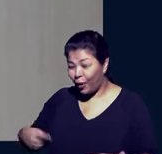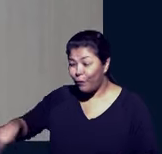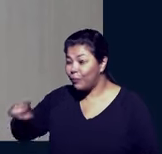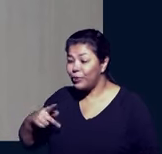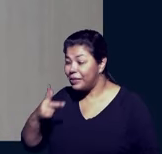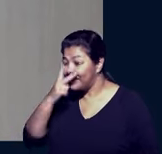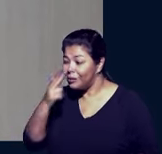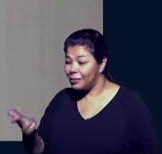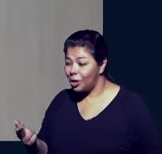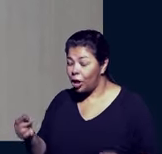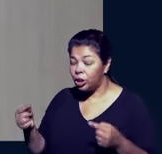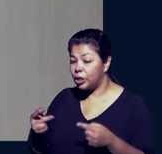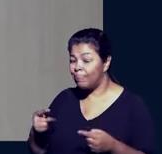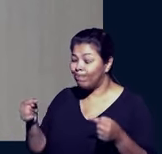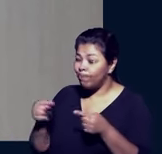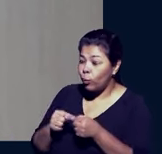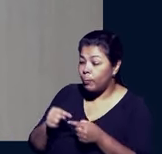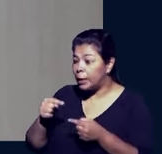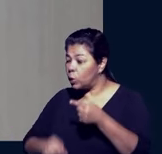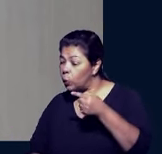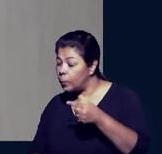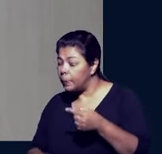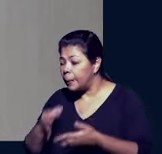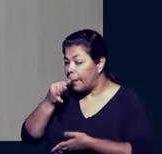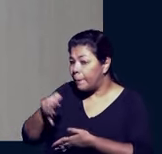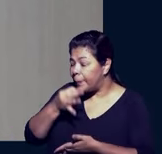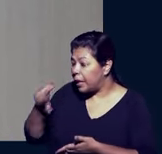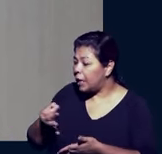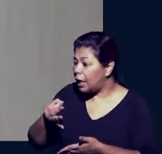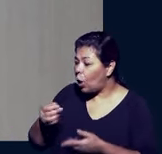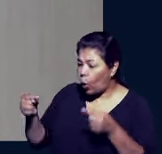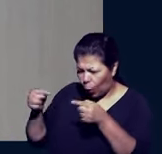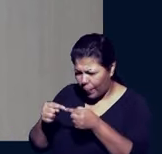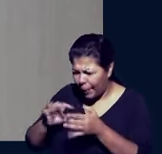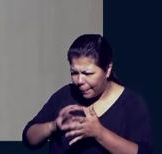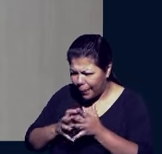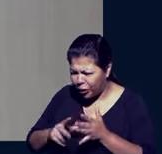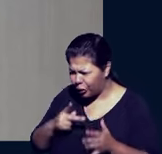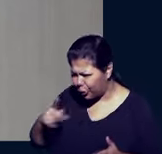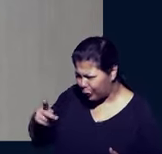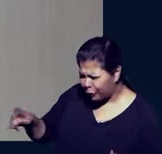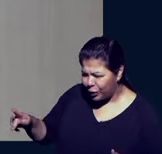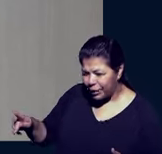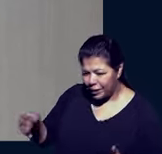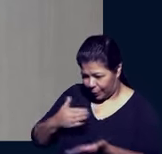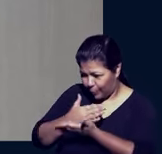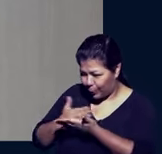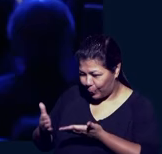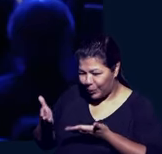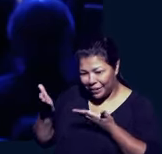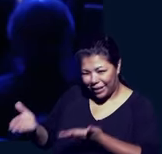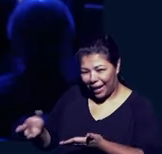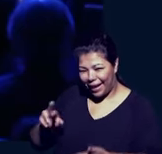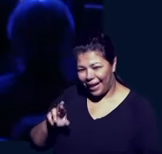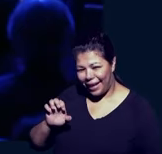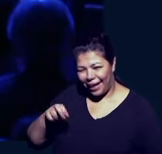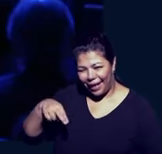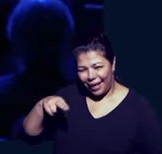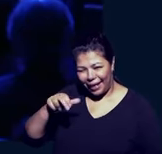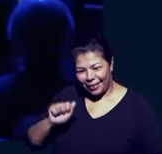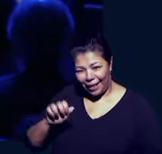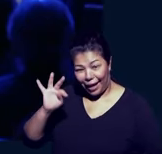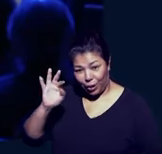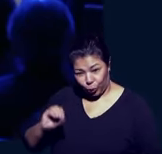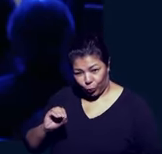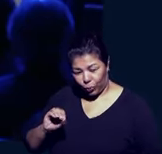Senhores sobre como V vão se comportar os partidos dos Senhores começando pelo Renato Casagrande dá 1 minuto e